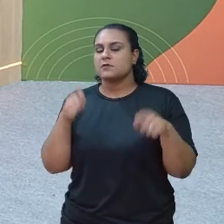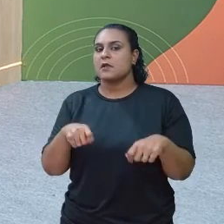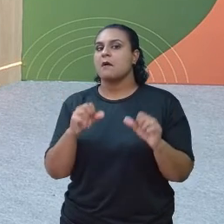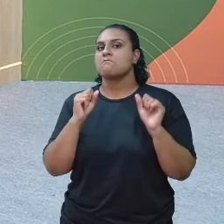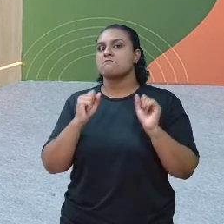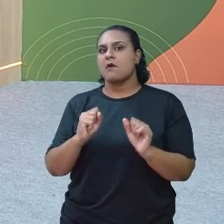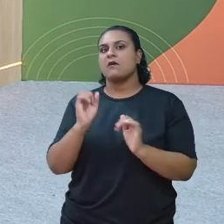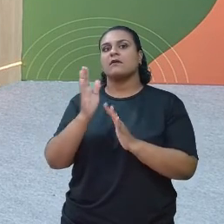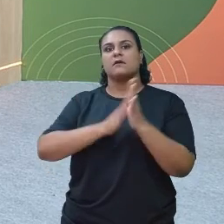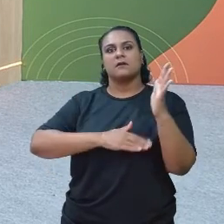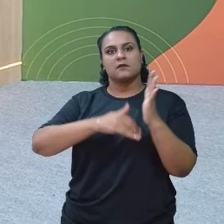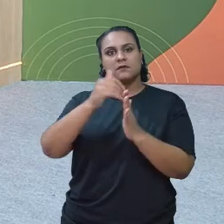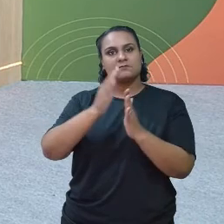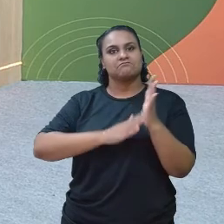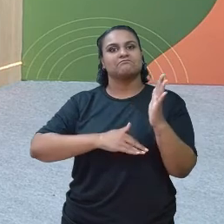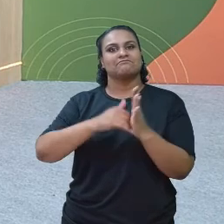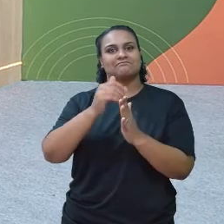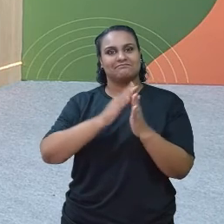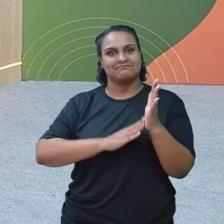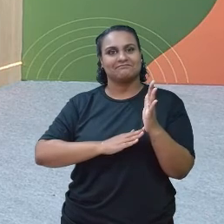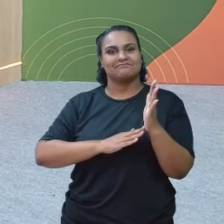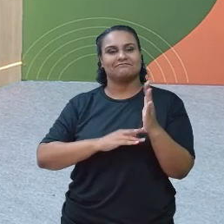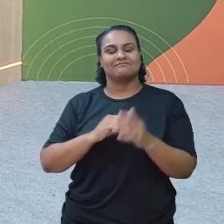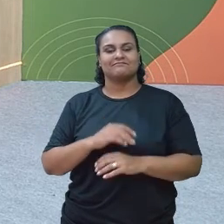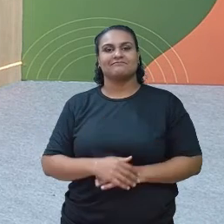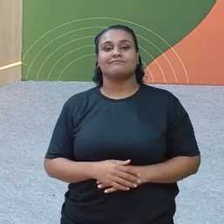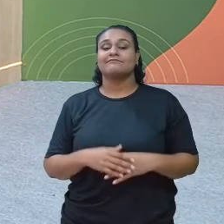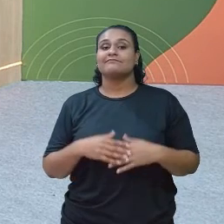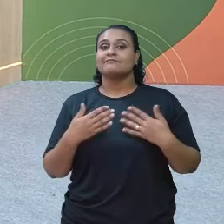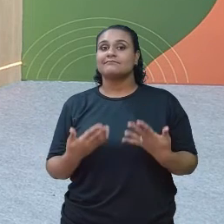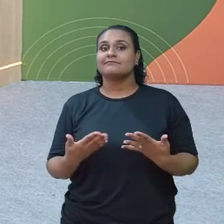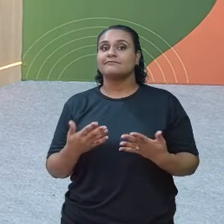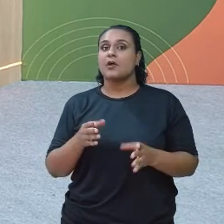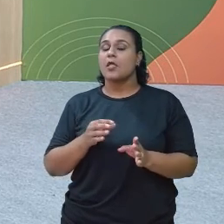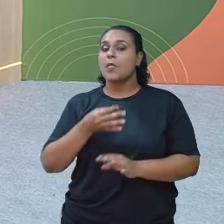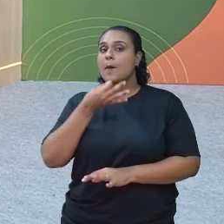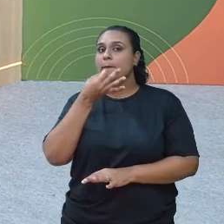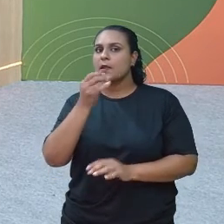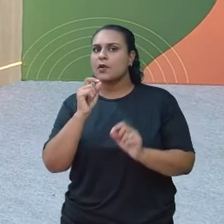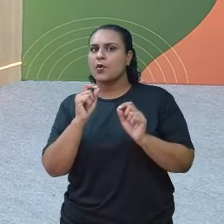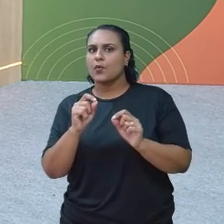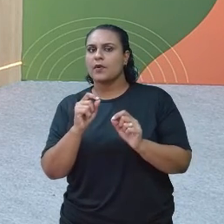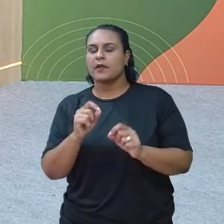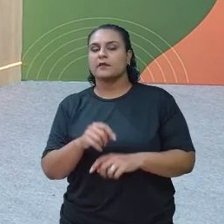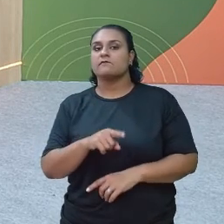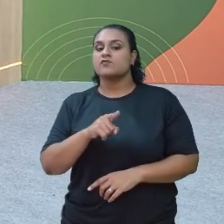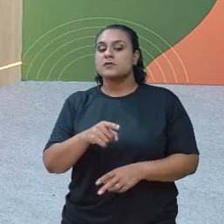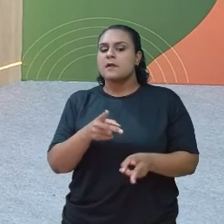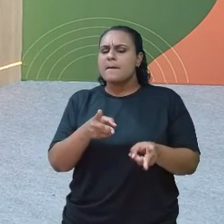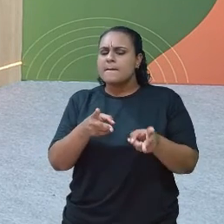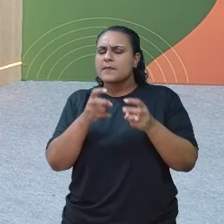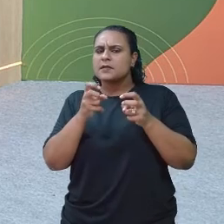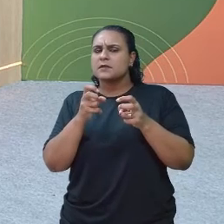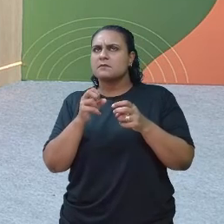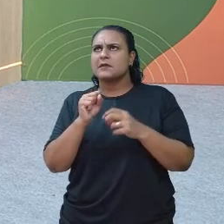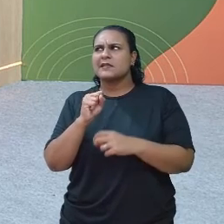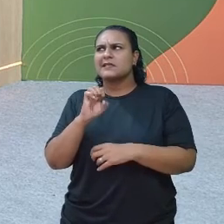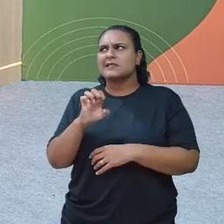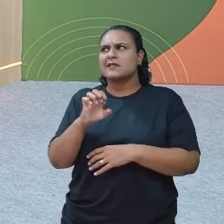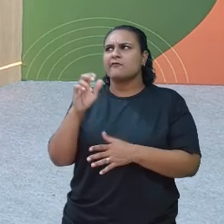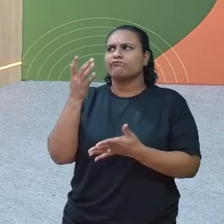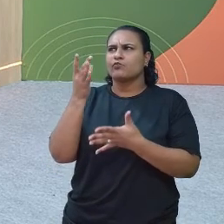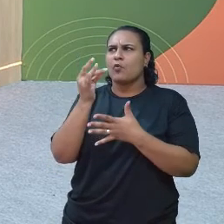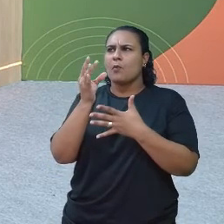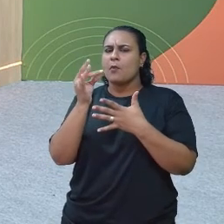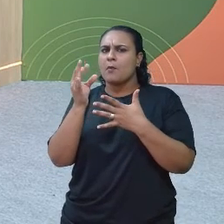poderia fazer isso daí, tá certo? Então, a sugestão é você começar a perceber se você ainda vai